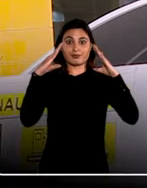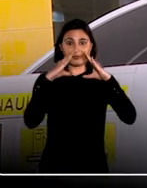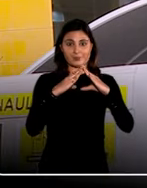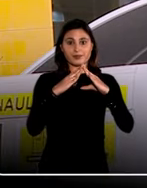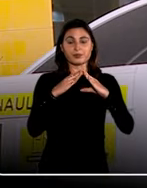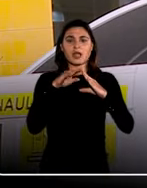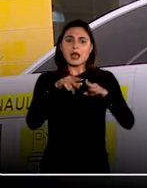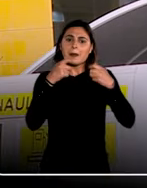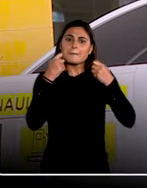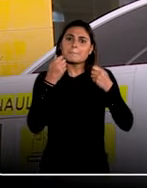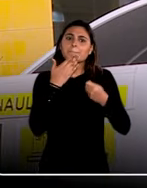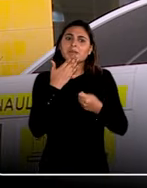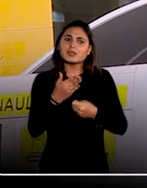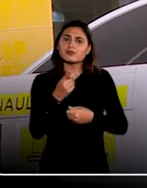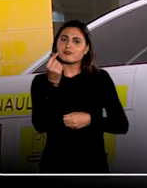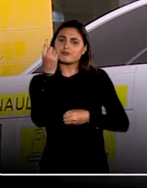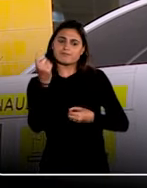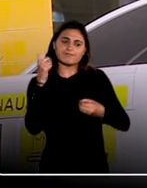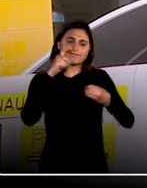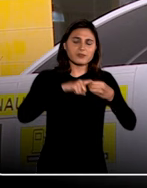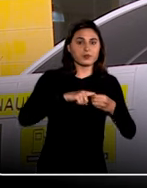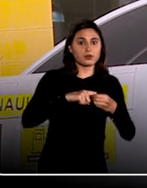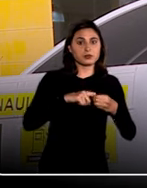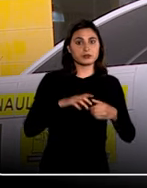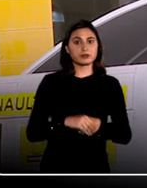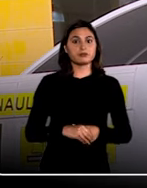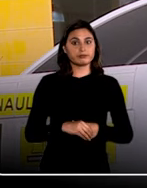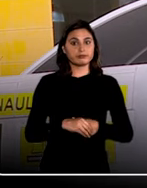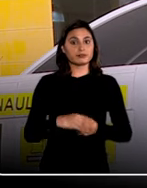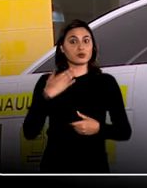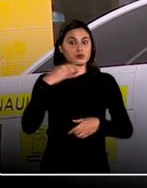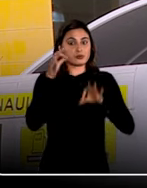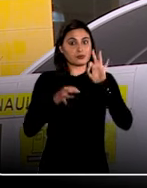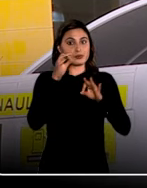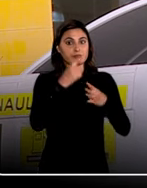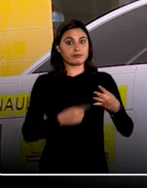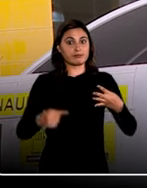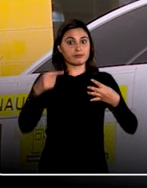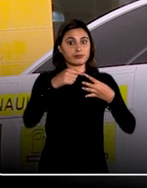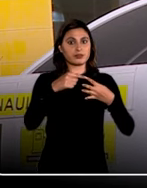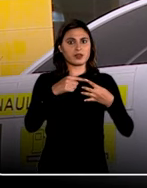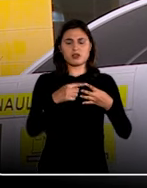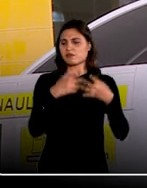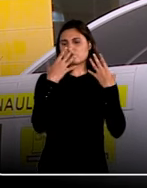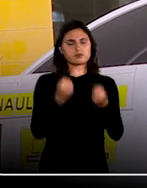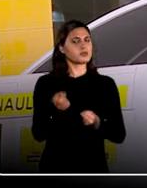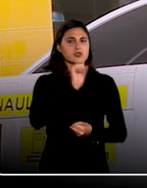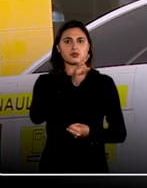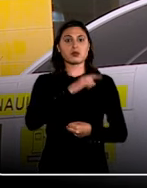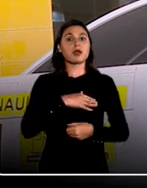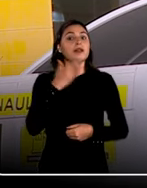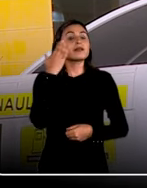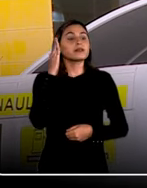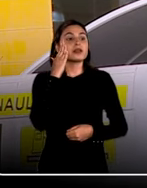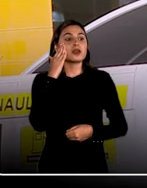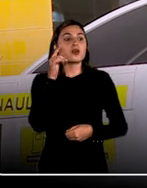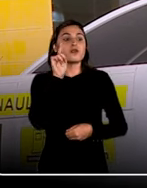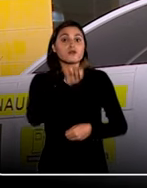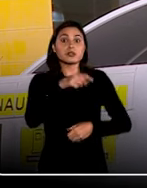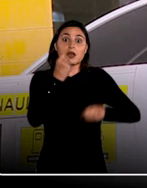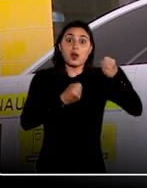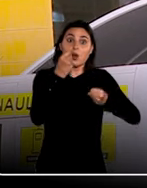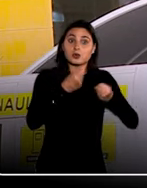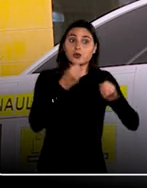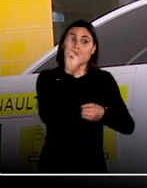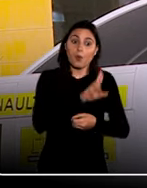ele pediu a restituição do dinheiro que havia pago o juizo de primeiro grau negou o pedido entendendo que o defeito seria causado pelo desgaste